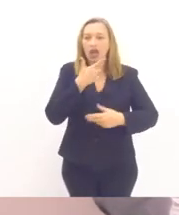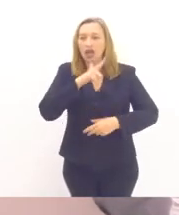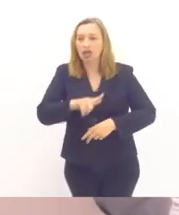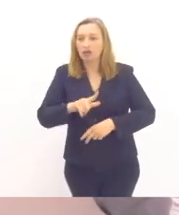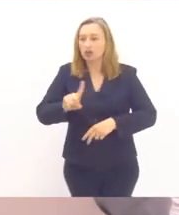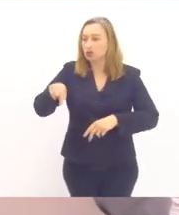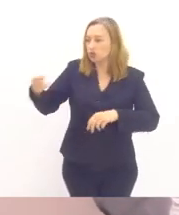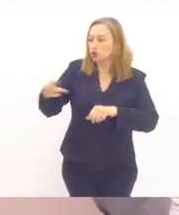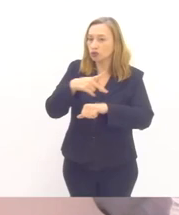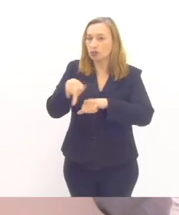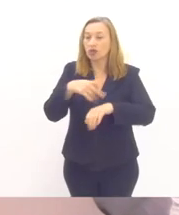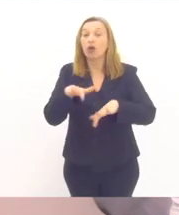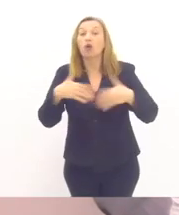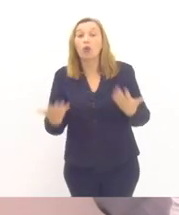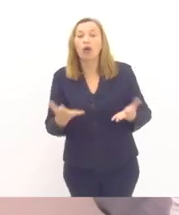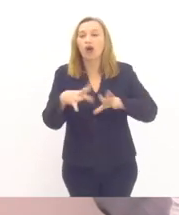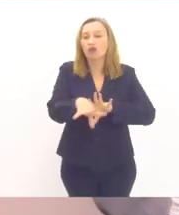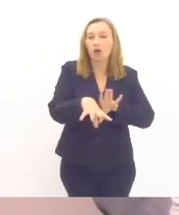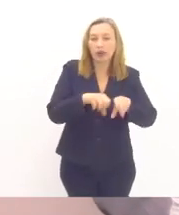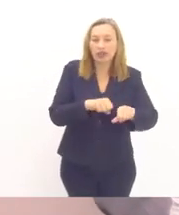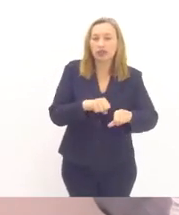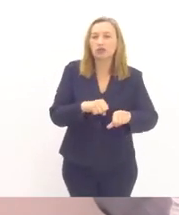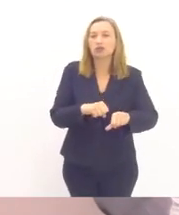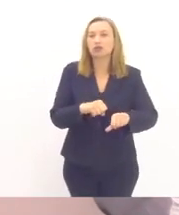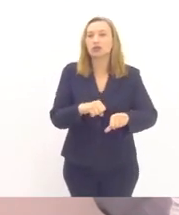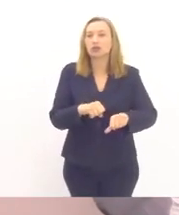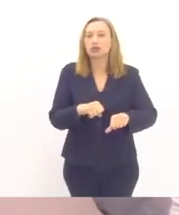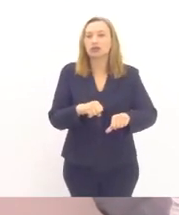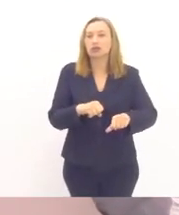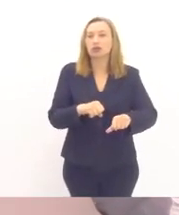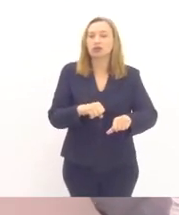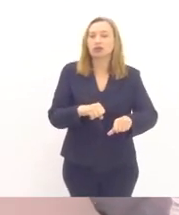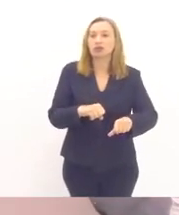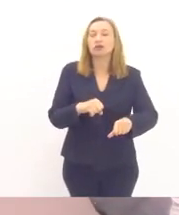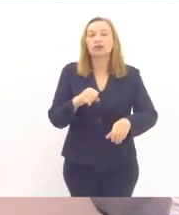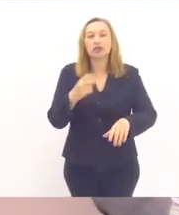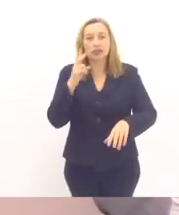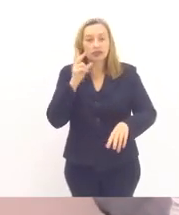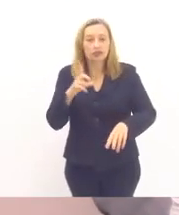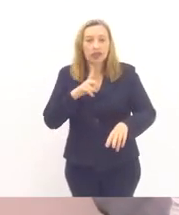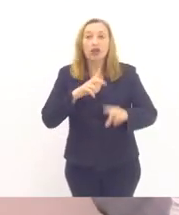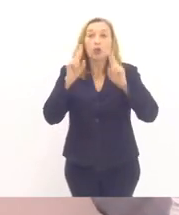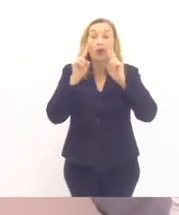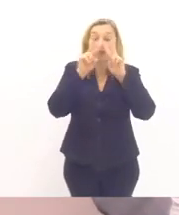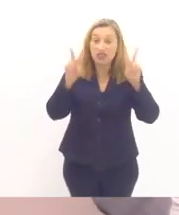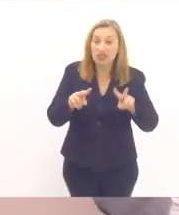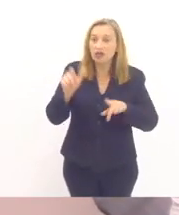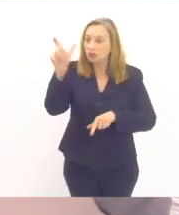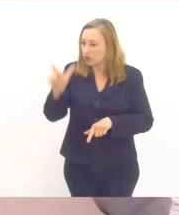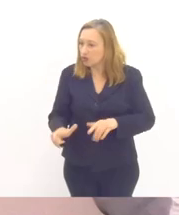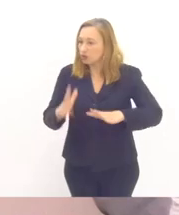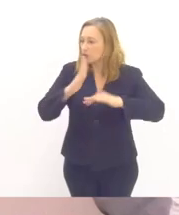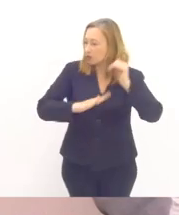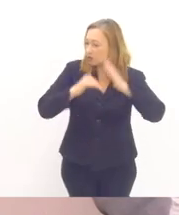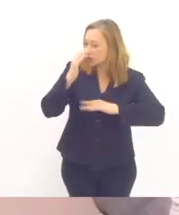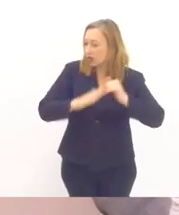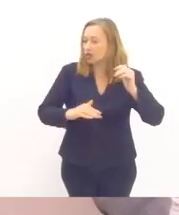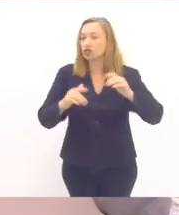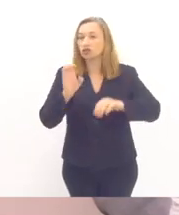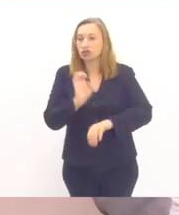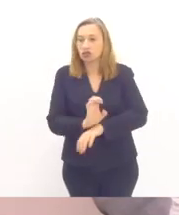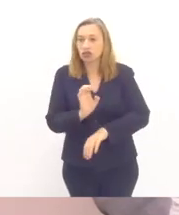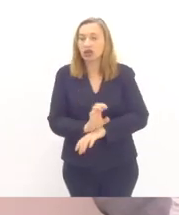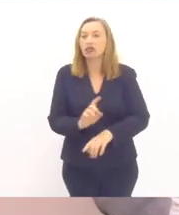estrangeiras, qual é a formação deles, a habilitação, para a gente ter essa visão, inclusive, do perfil dos profissionais da rede. Vou